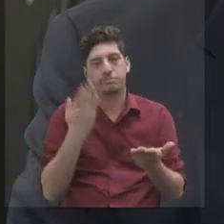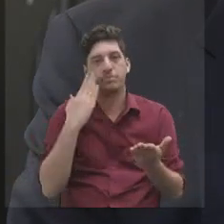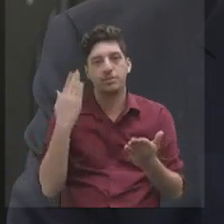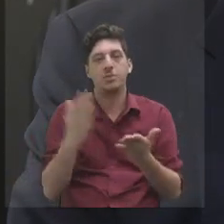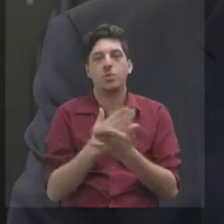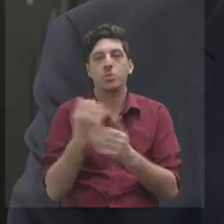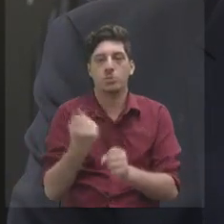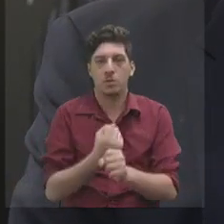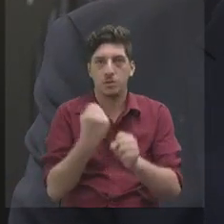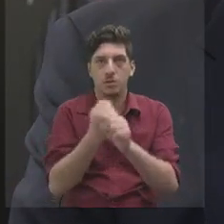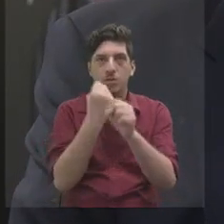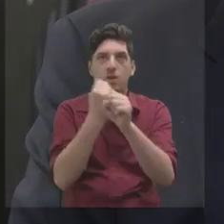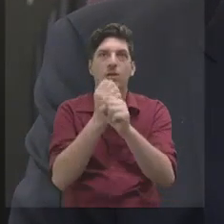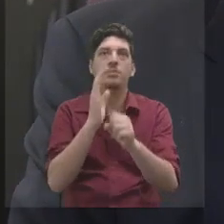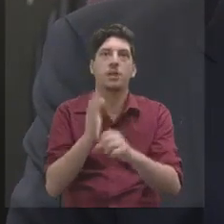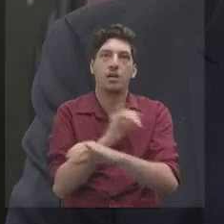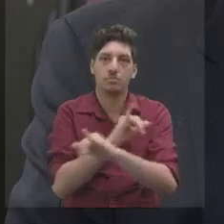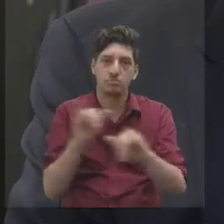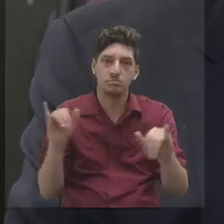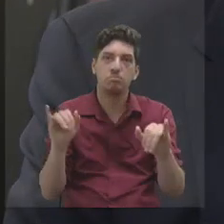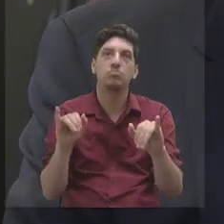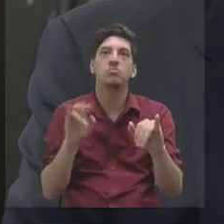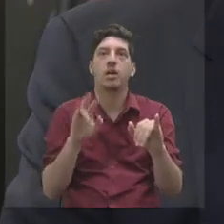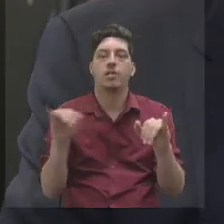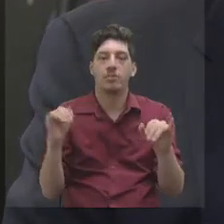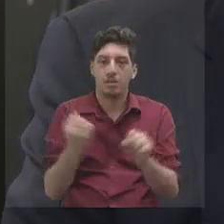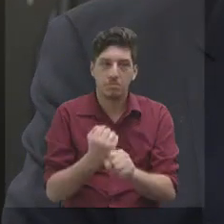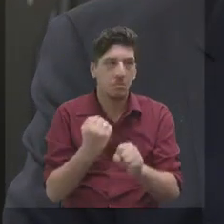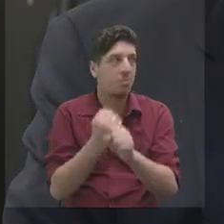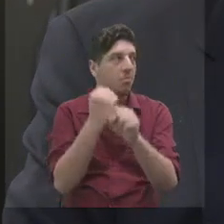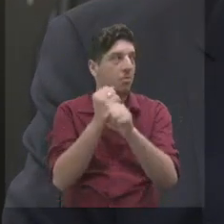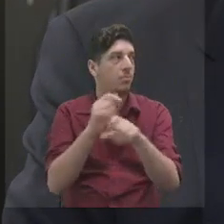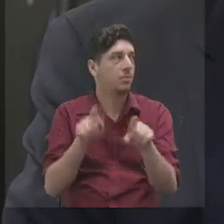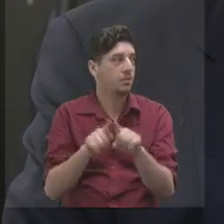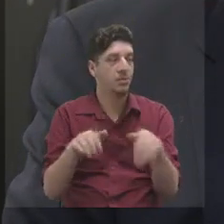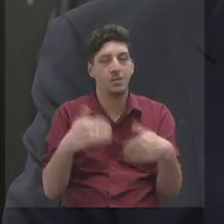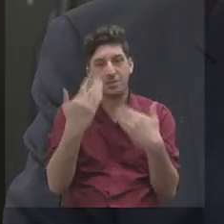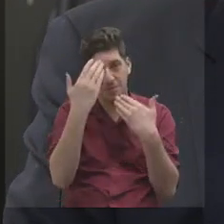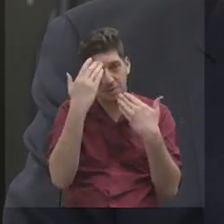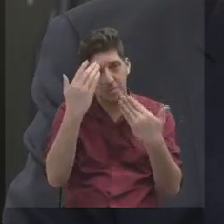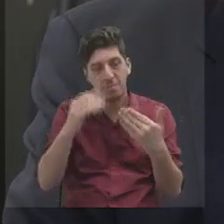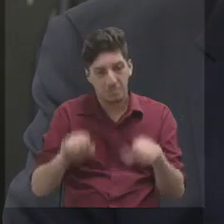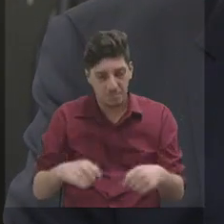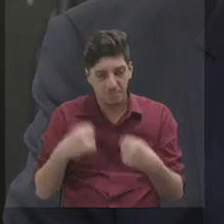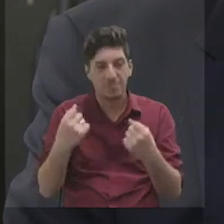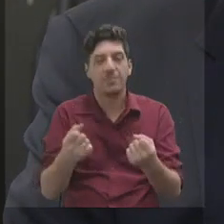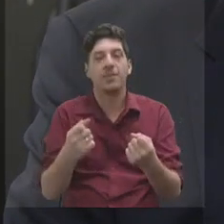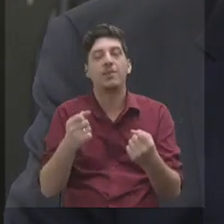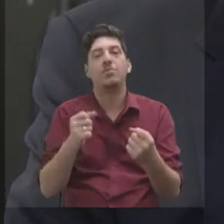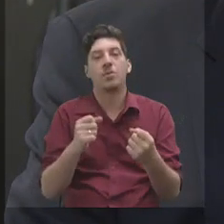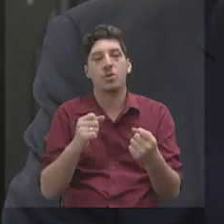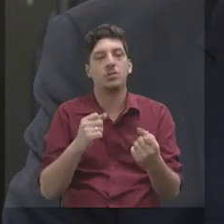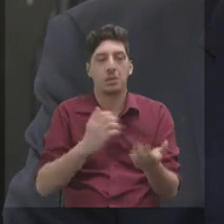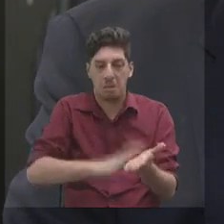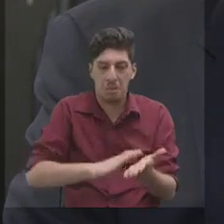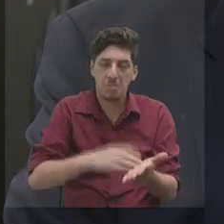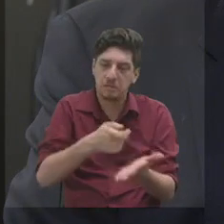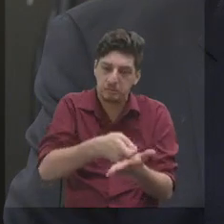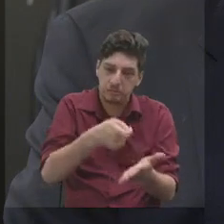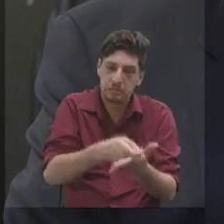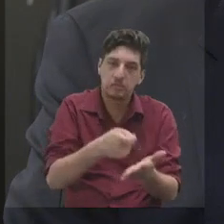sendo denunciadas vão ser anunciadas e a gente agradece muito empenho é porque a cobrança tem sido